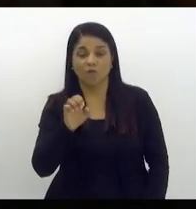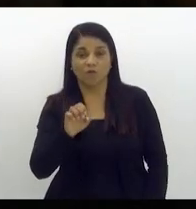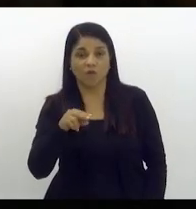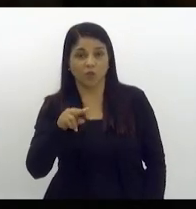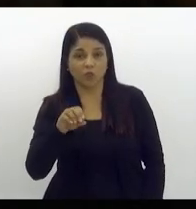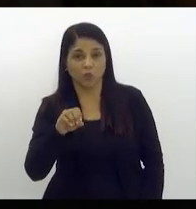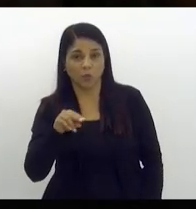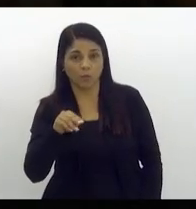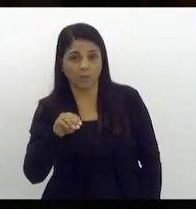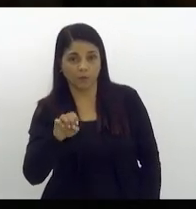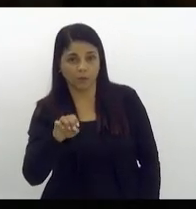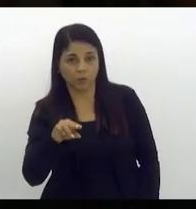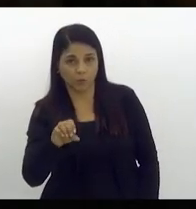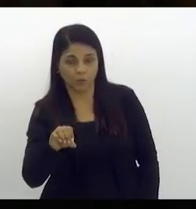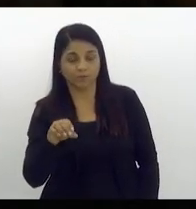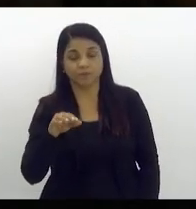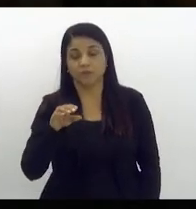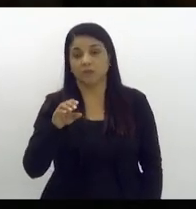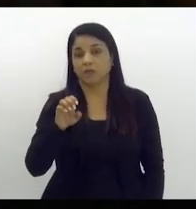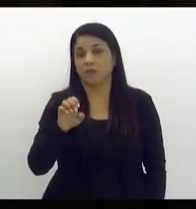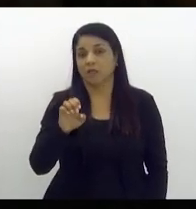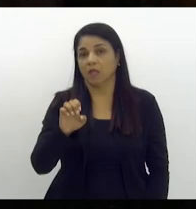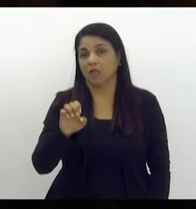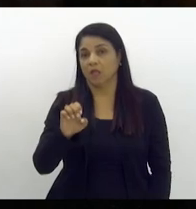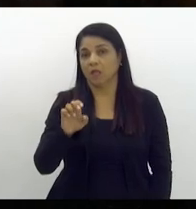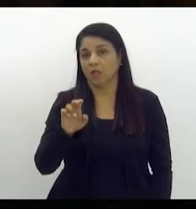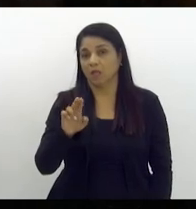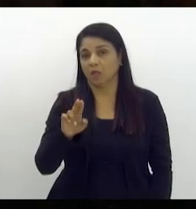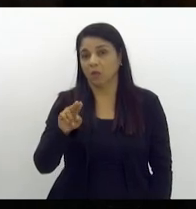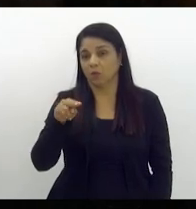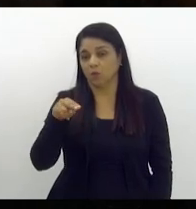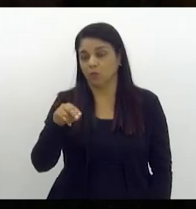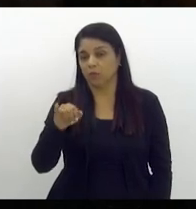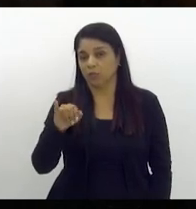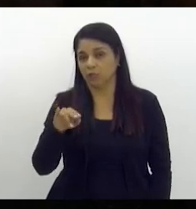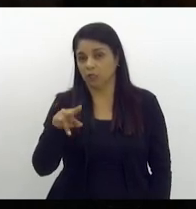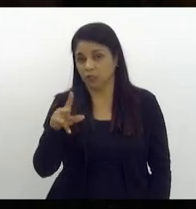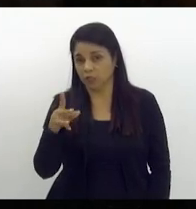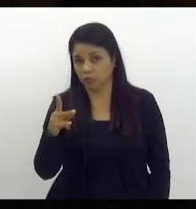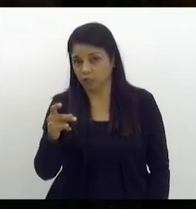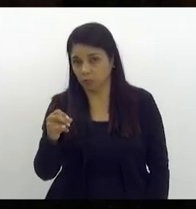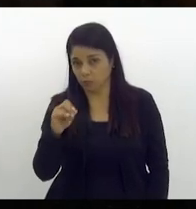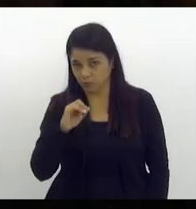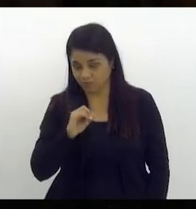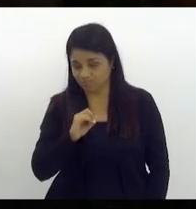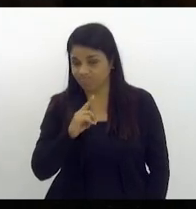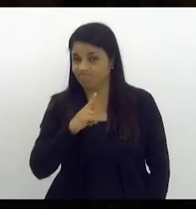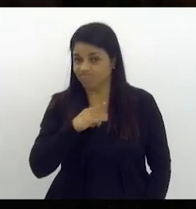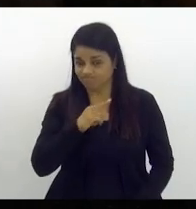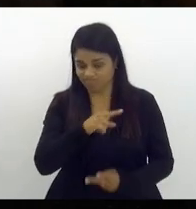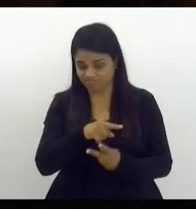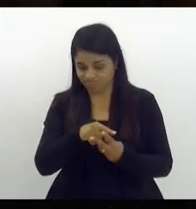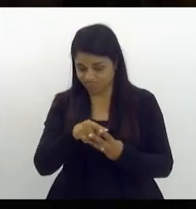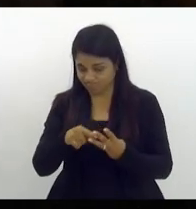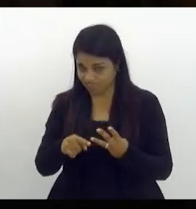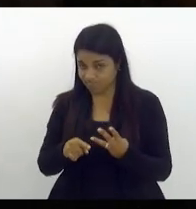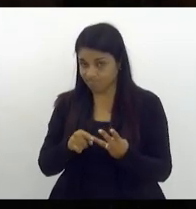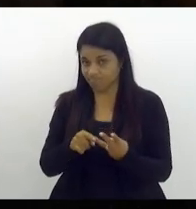agindo desde já. E acabei de citar 3 grandes transtornos.